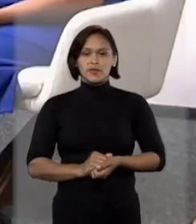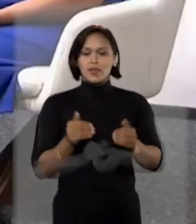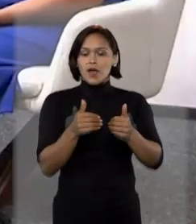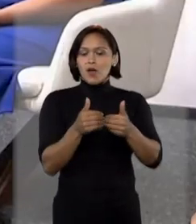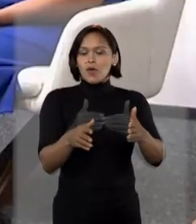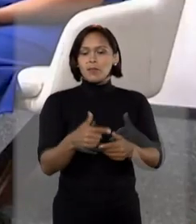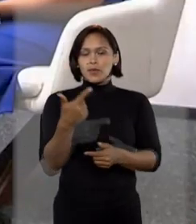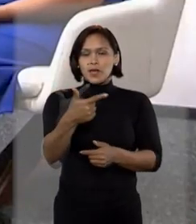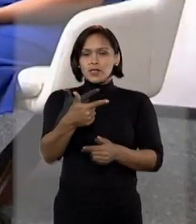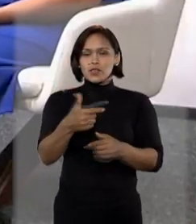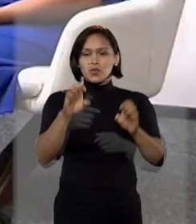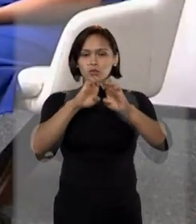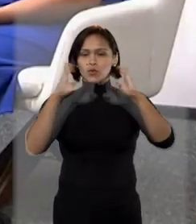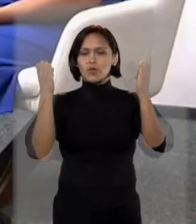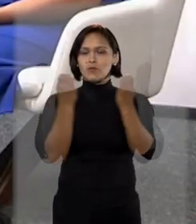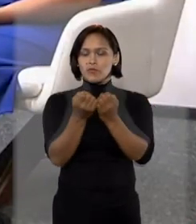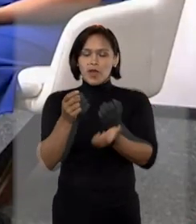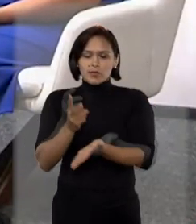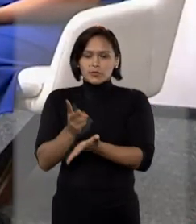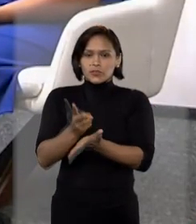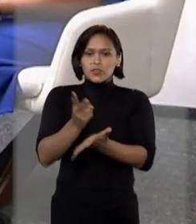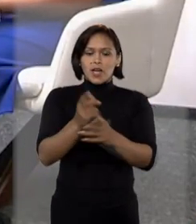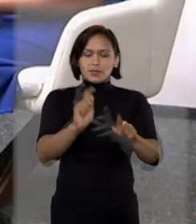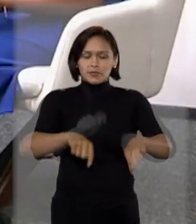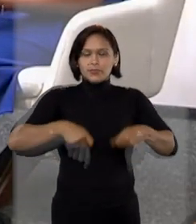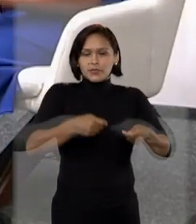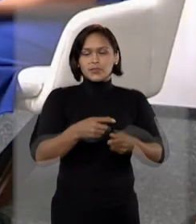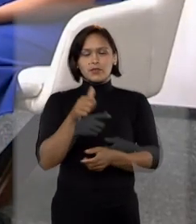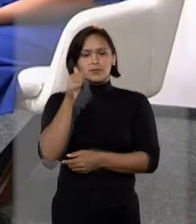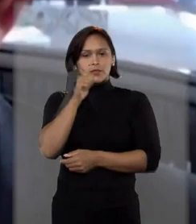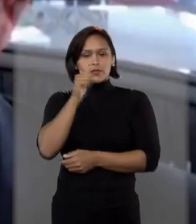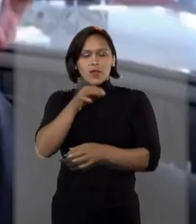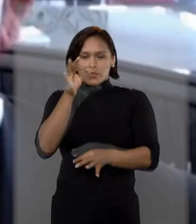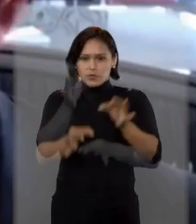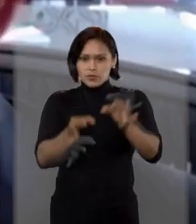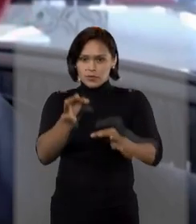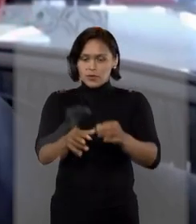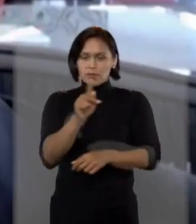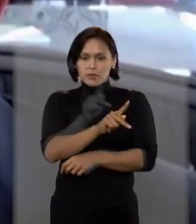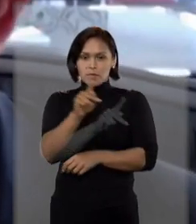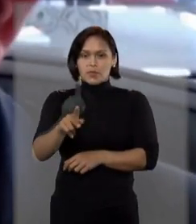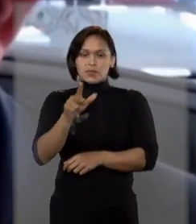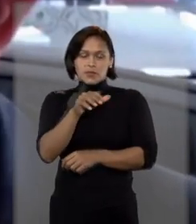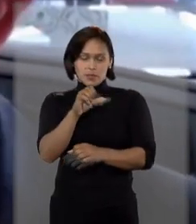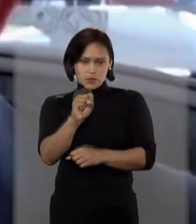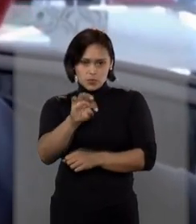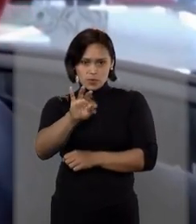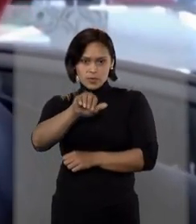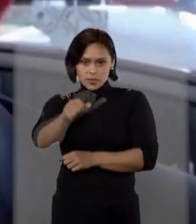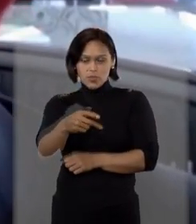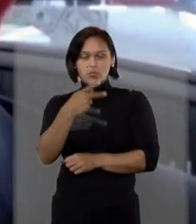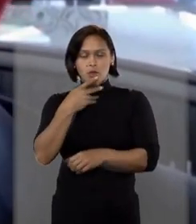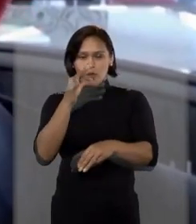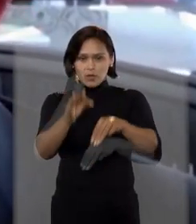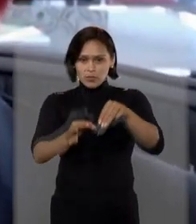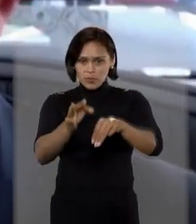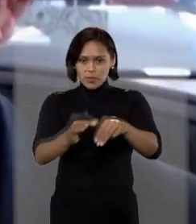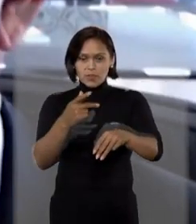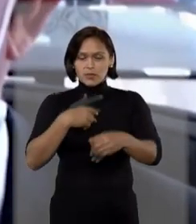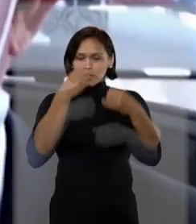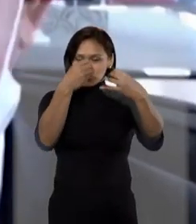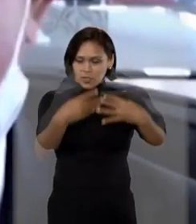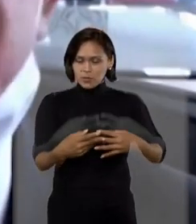segunda edição do seminário Trajetórias e Desafios das Mulheres no Judiciário, o presidente do Superior Tribunal de Justiça, ministro Humberto